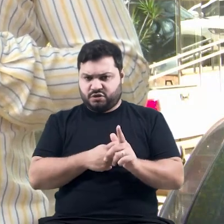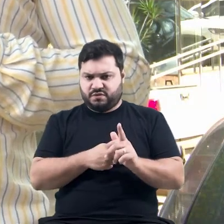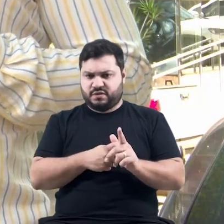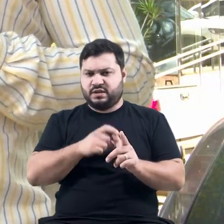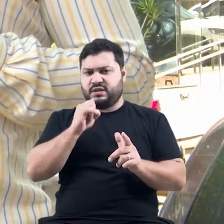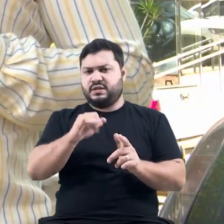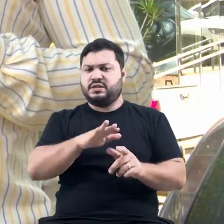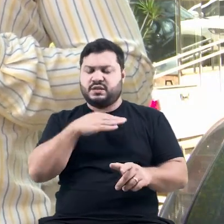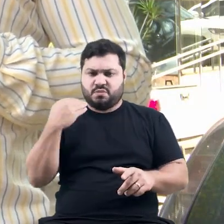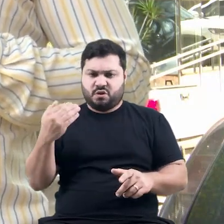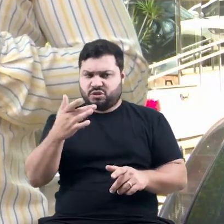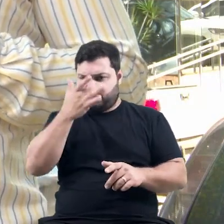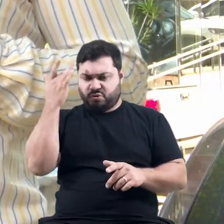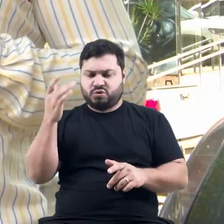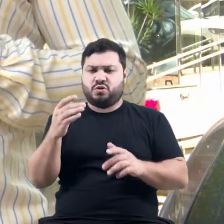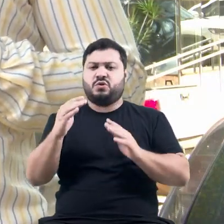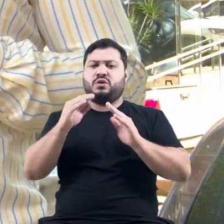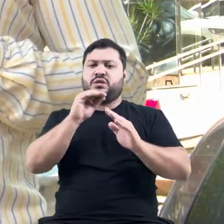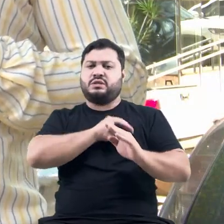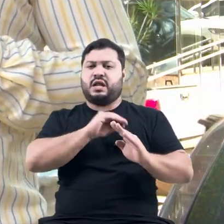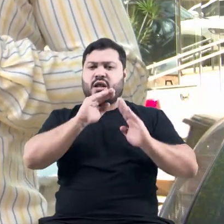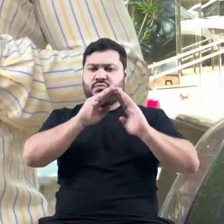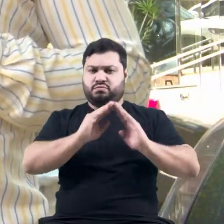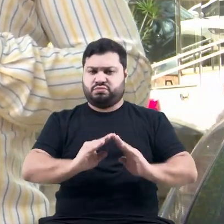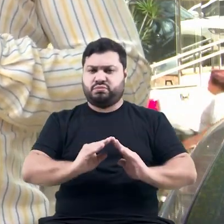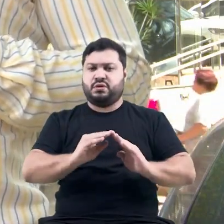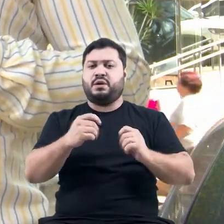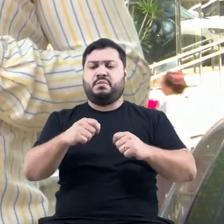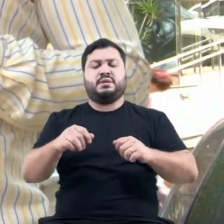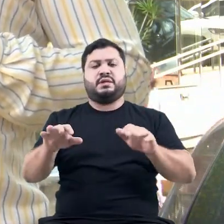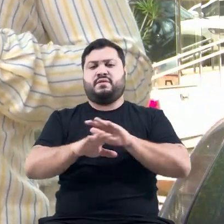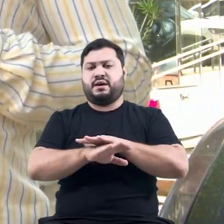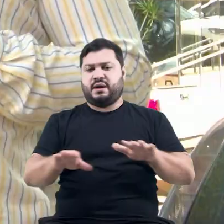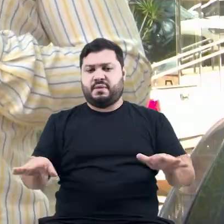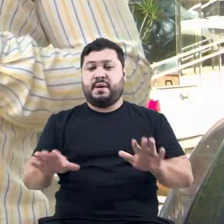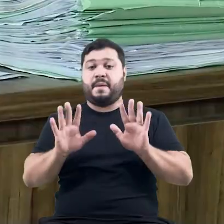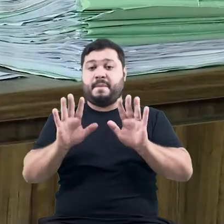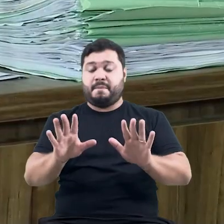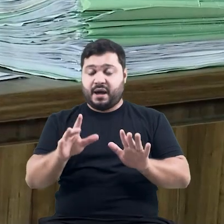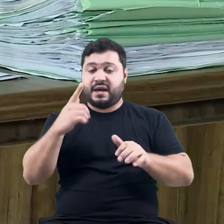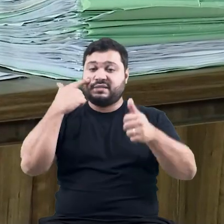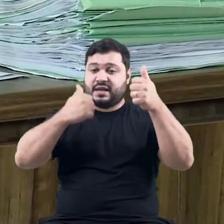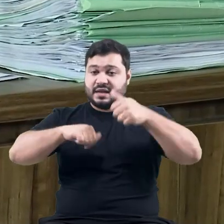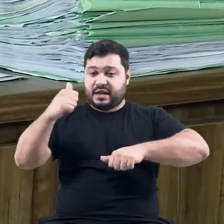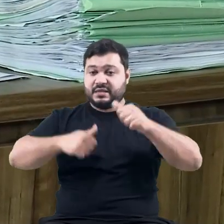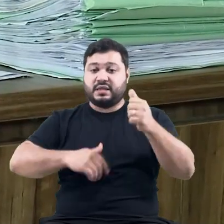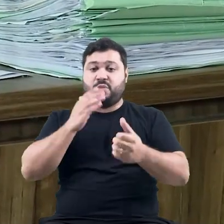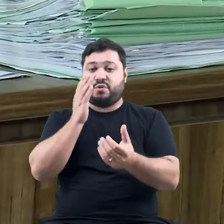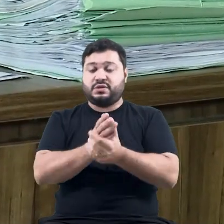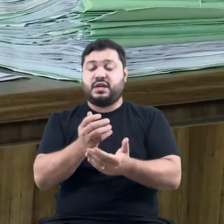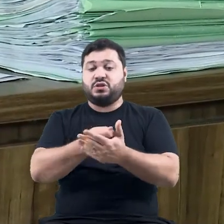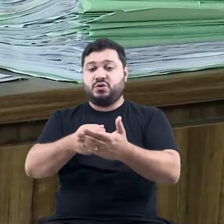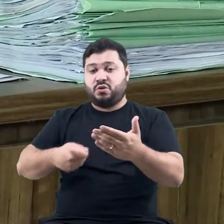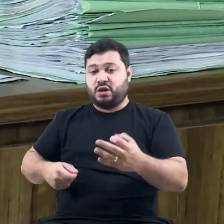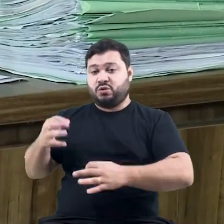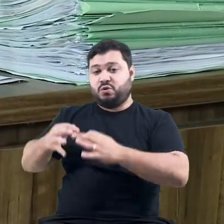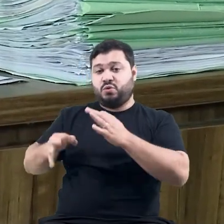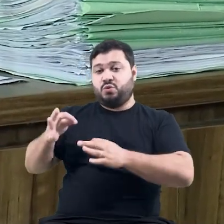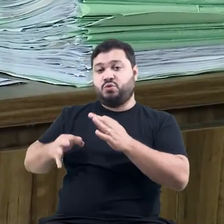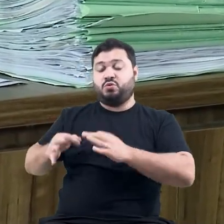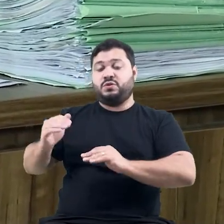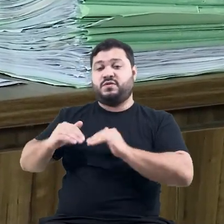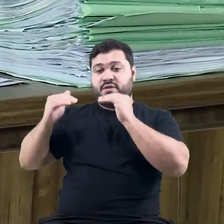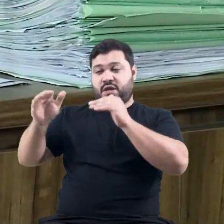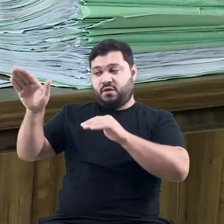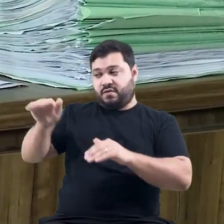a dívida em caso de morte do usuário de crédito consignado, a dívida deveria ser revogada. Mas após examinar o processo, o relator, o